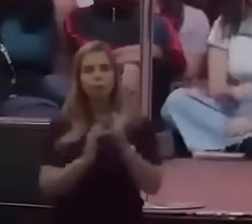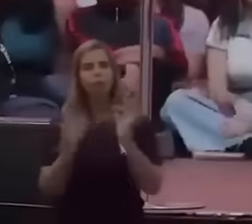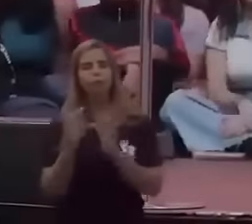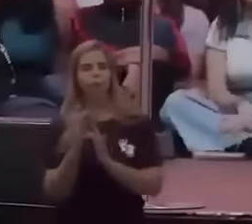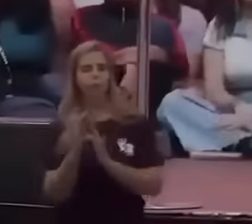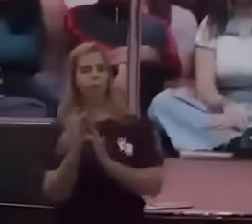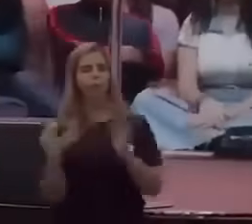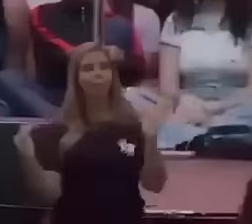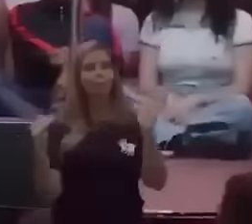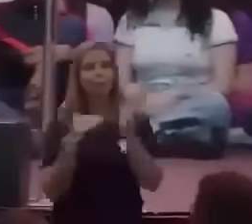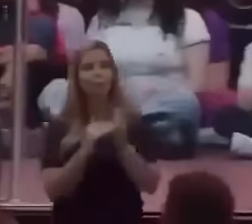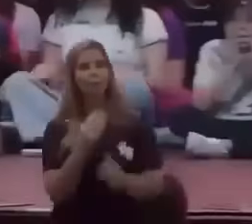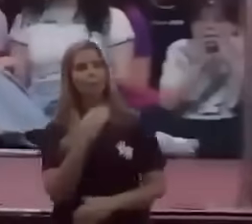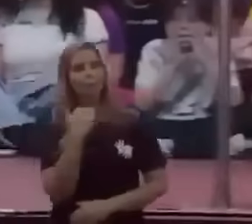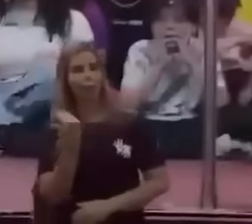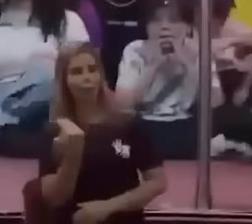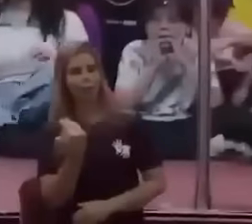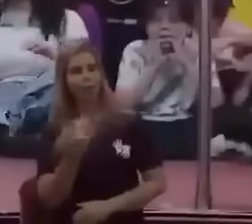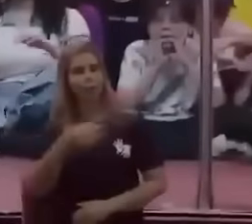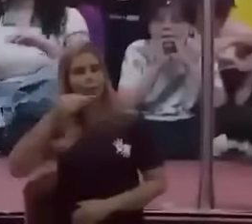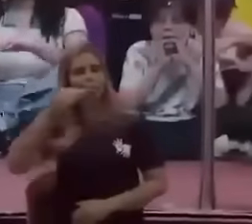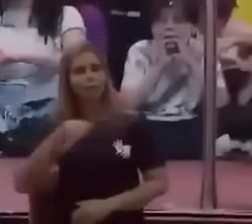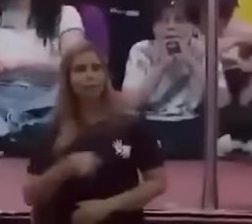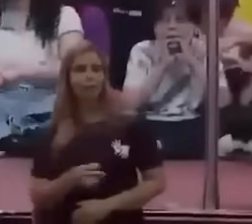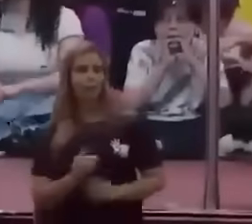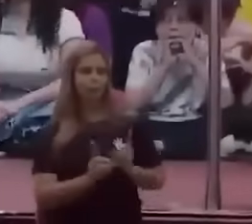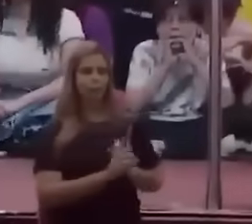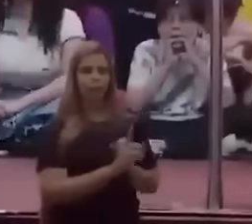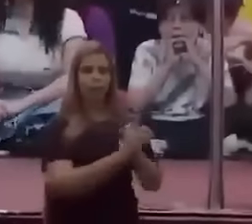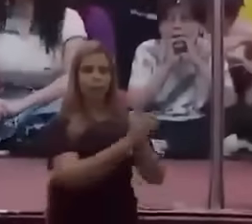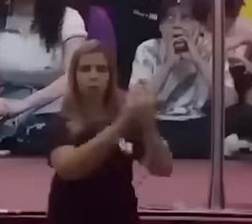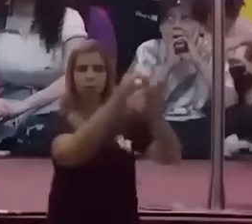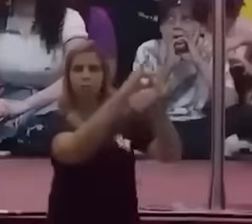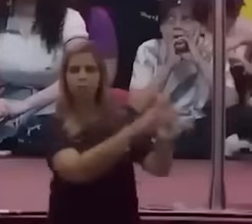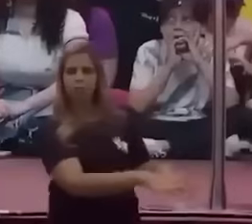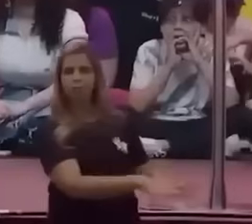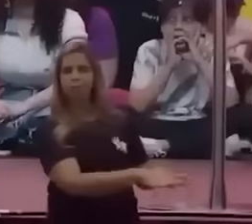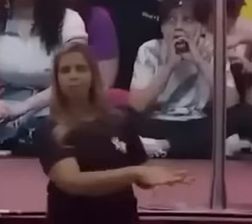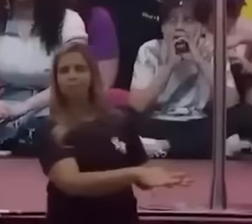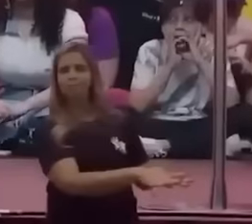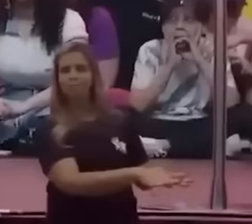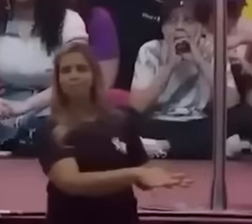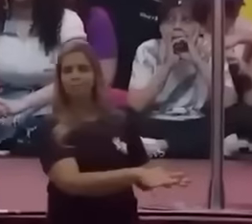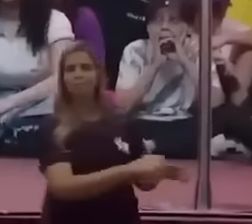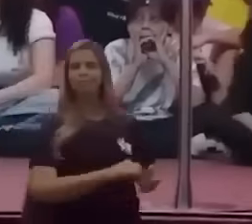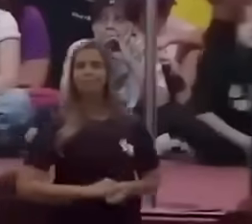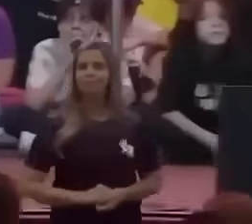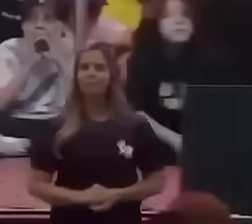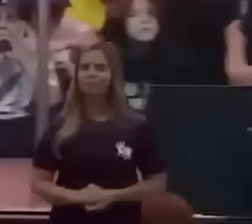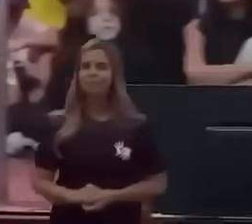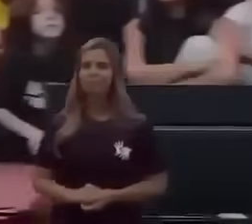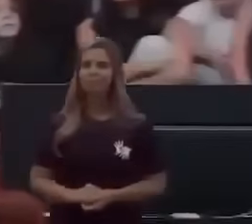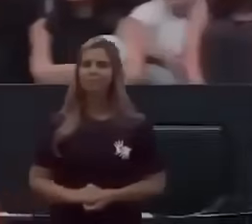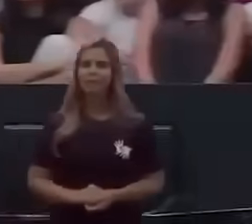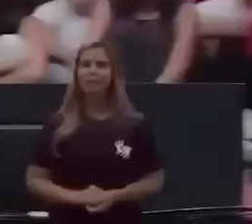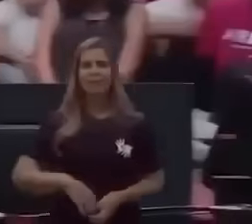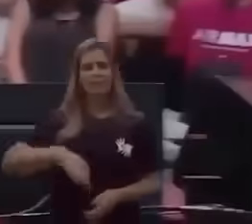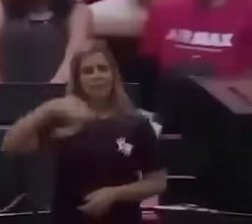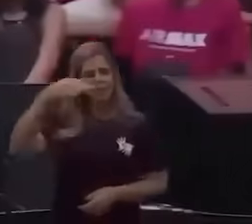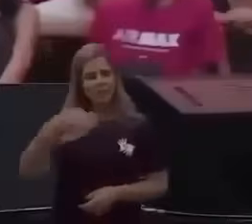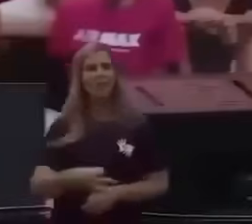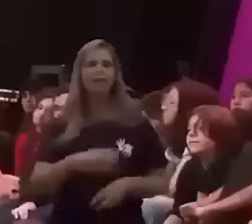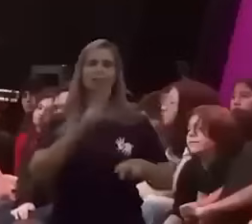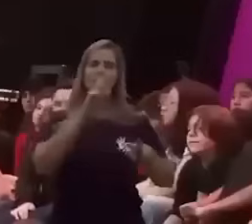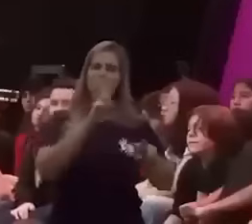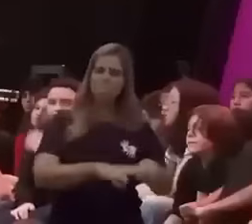morte? Será que era certeza que os seus discípulos o abandonariam? Será que era certeza que ele seria preso